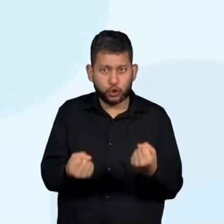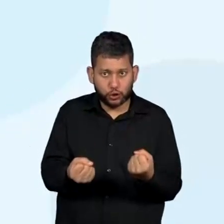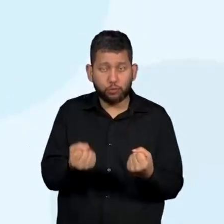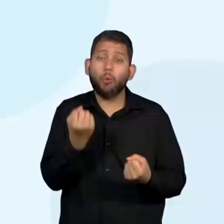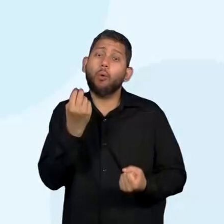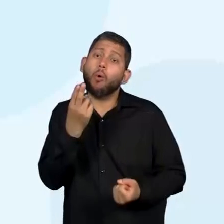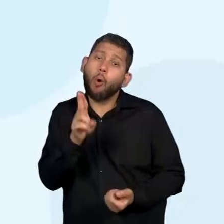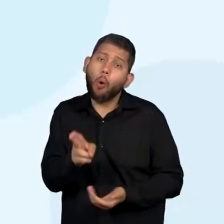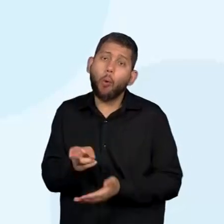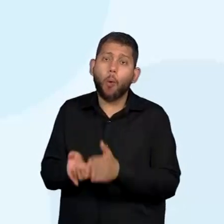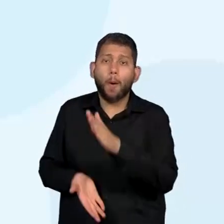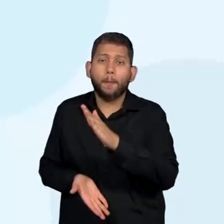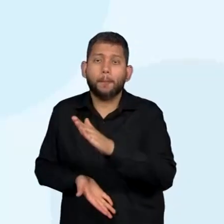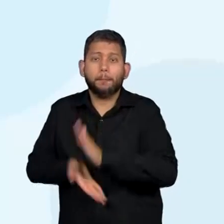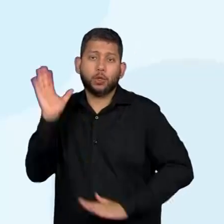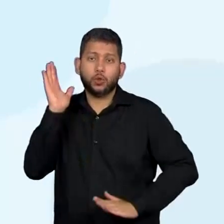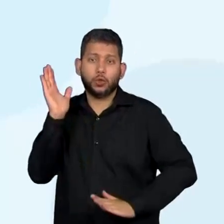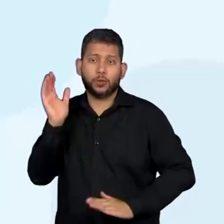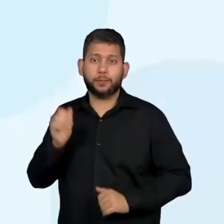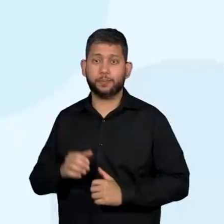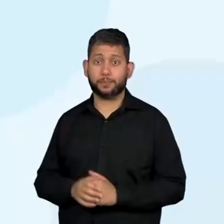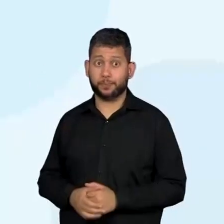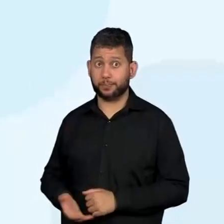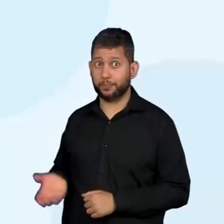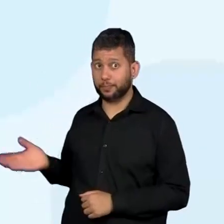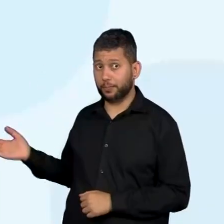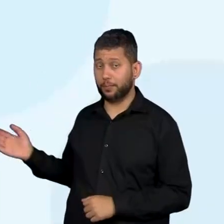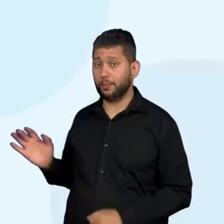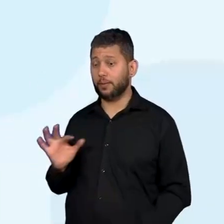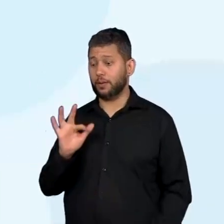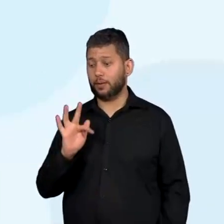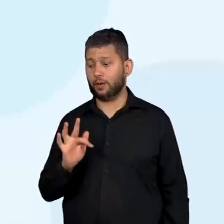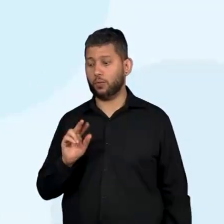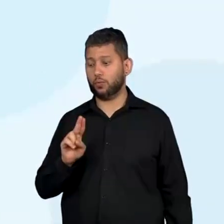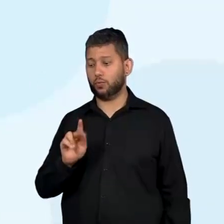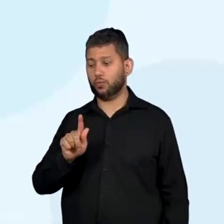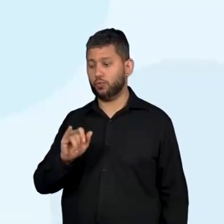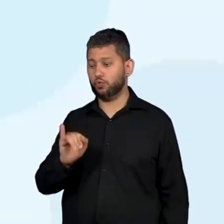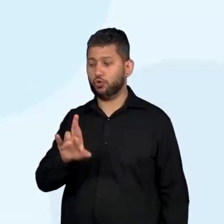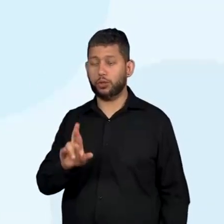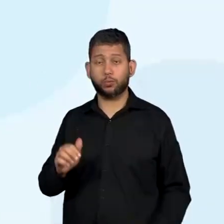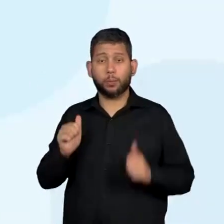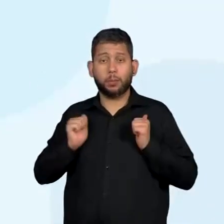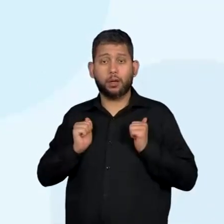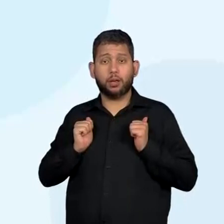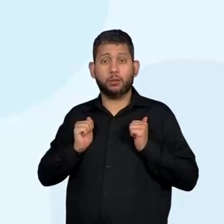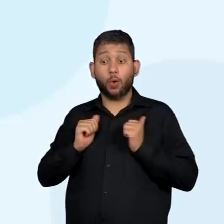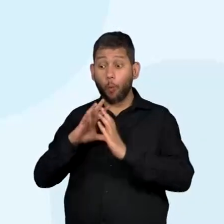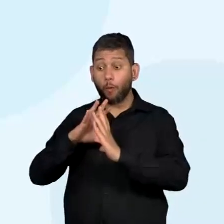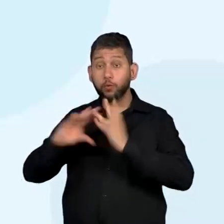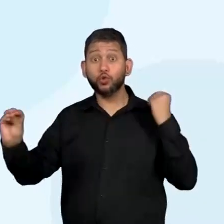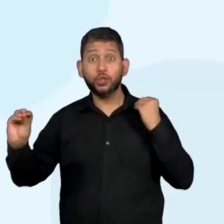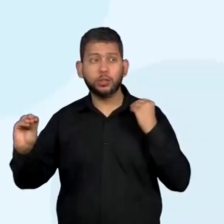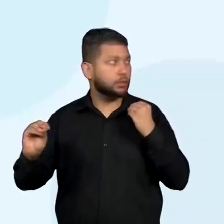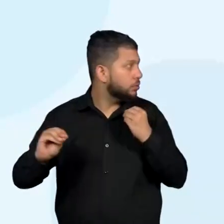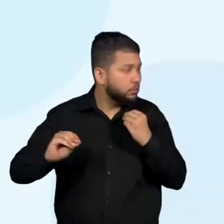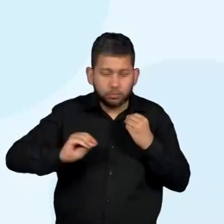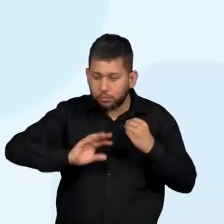2 S's. O fugisse, que também tem 2 S's, é da ação de